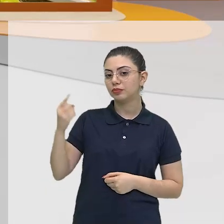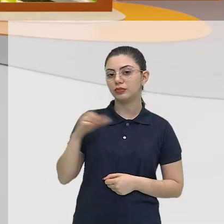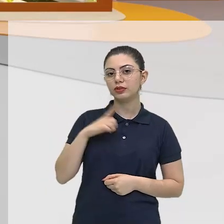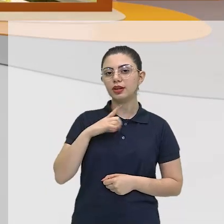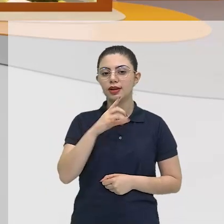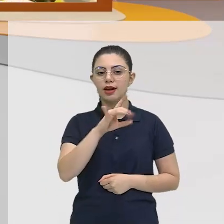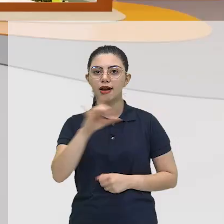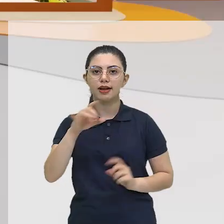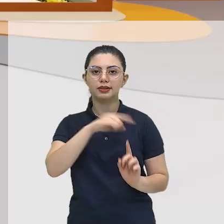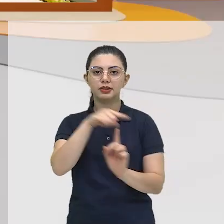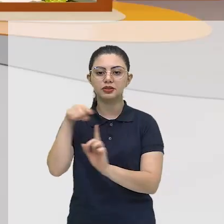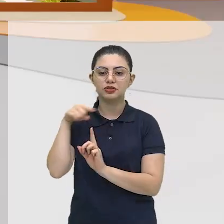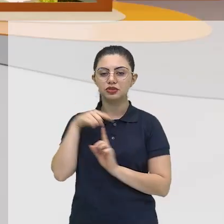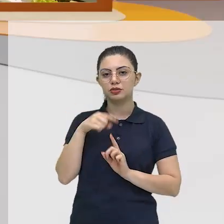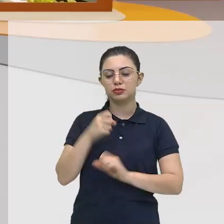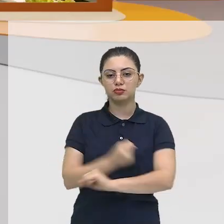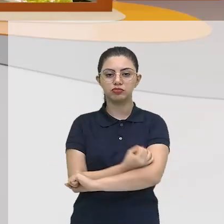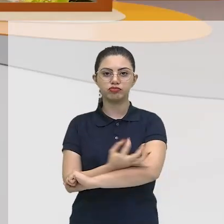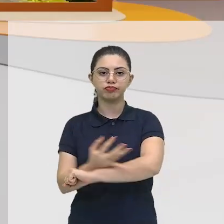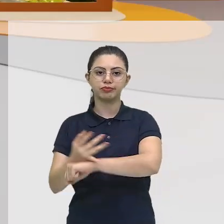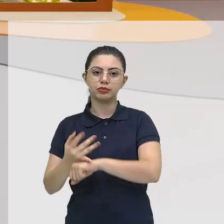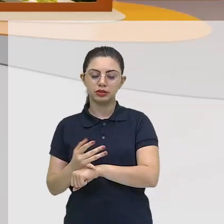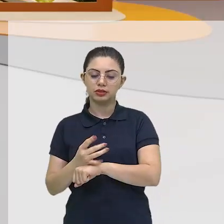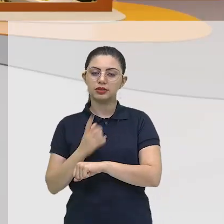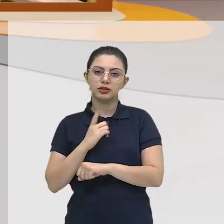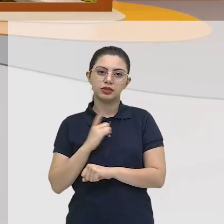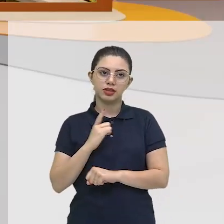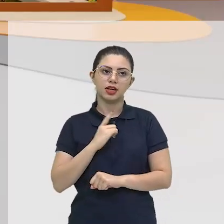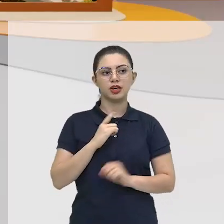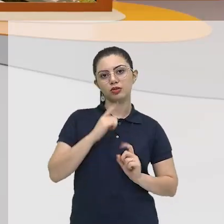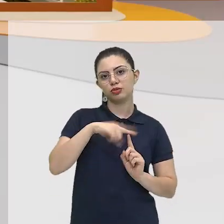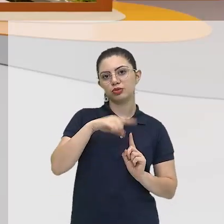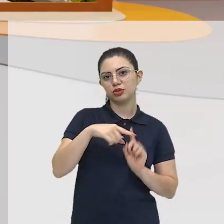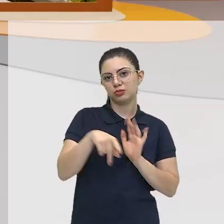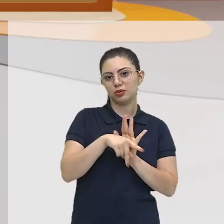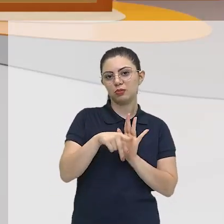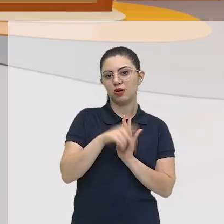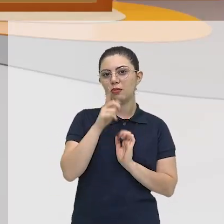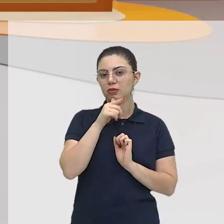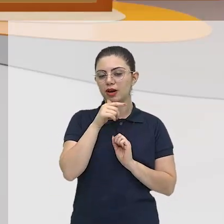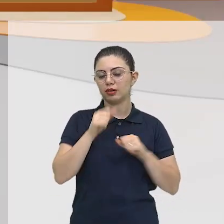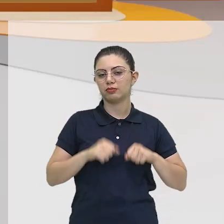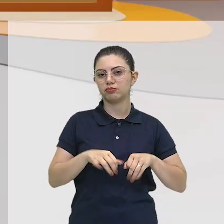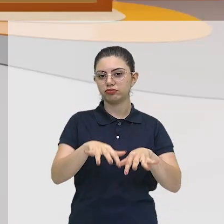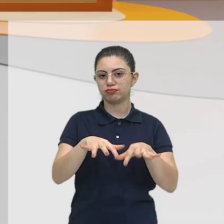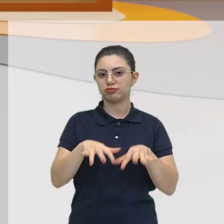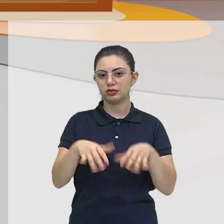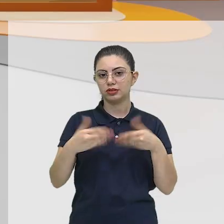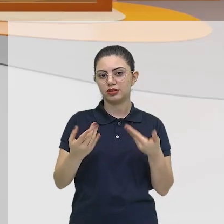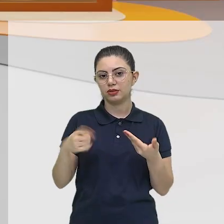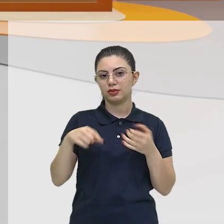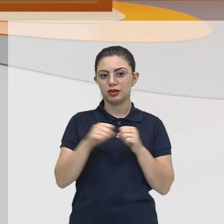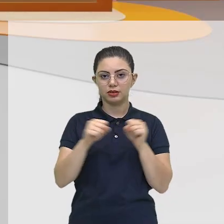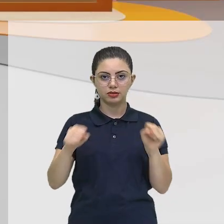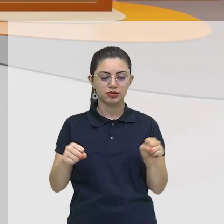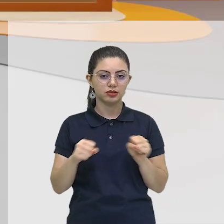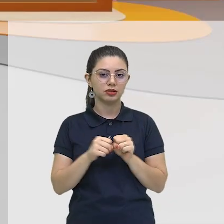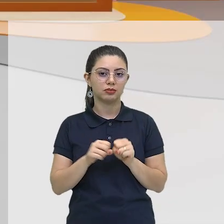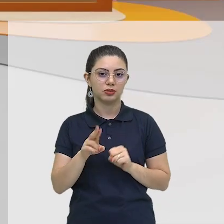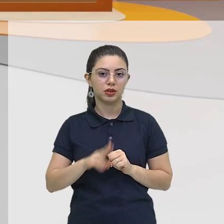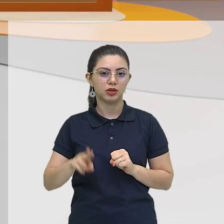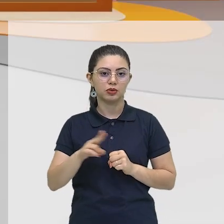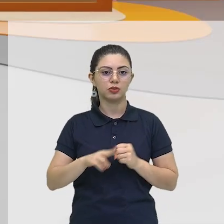de vegetação acaba sendo muito específico, ok? Nesse tipo de sistema que acaba sendo utilizado